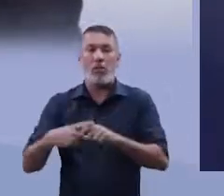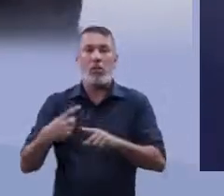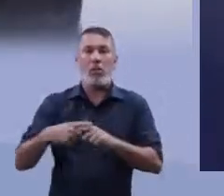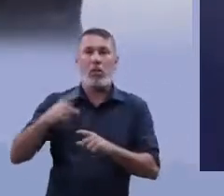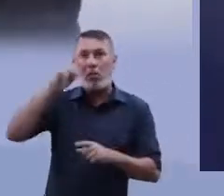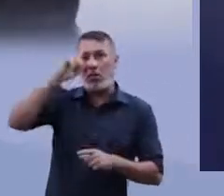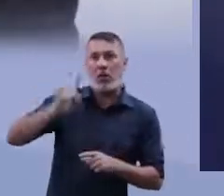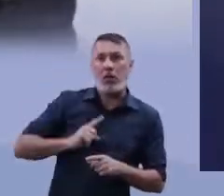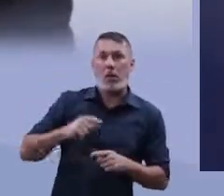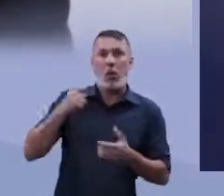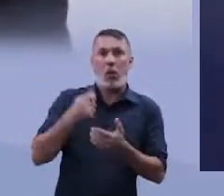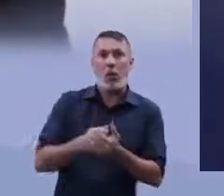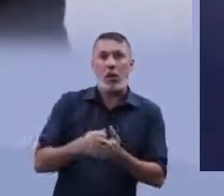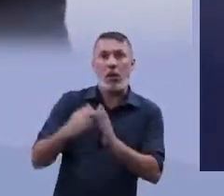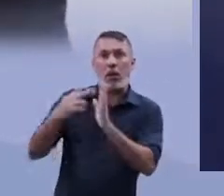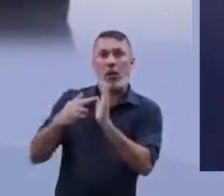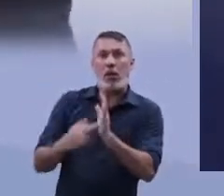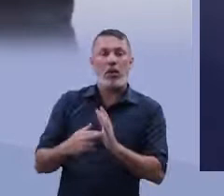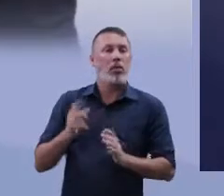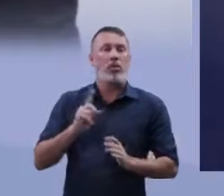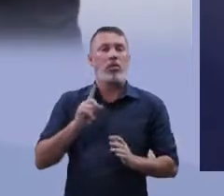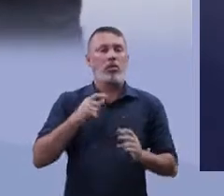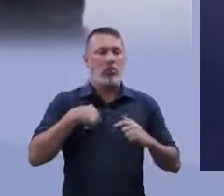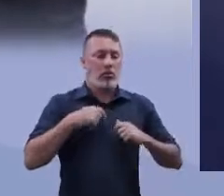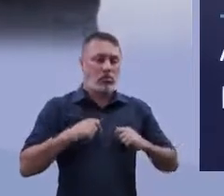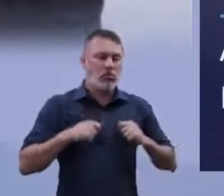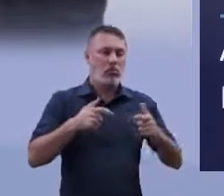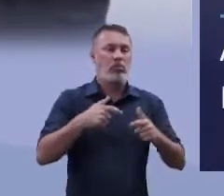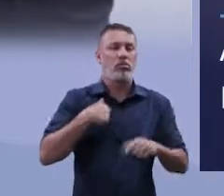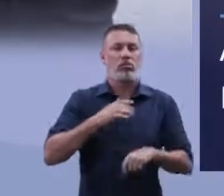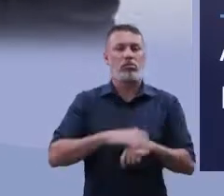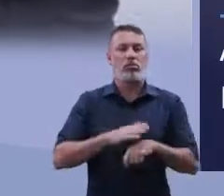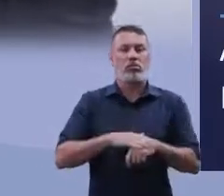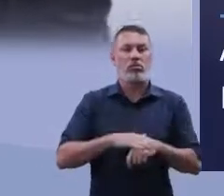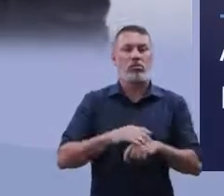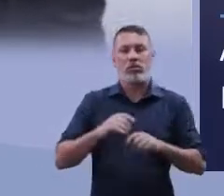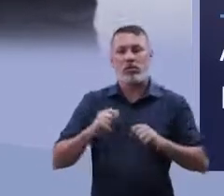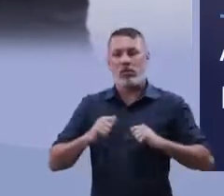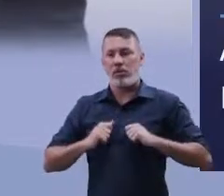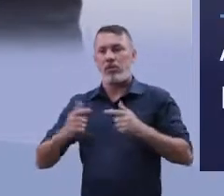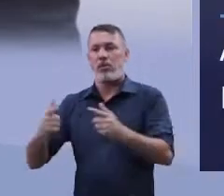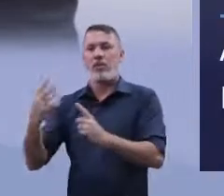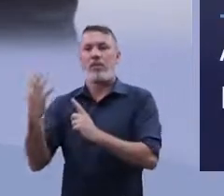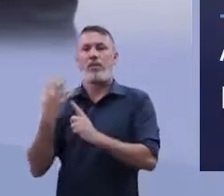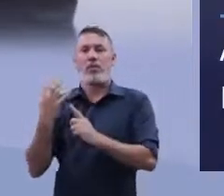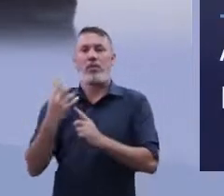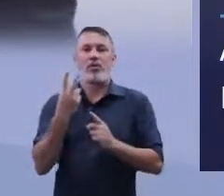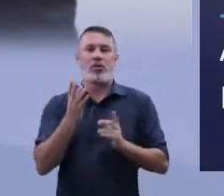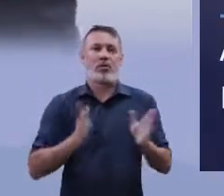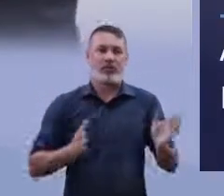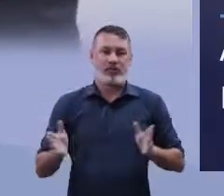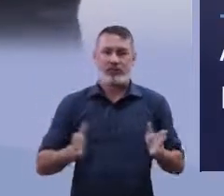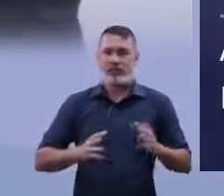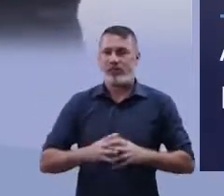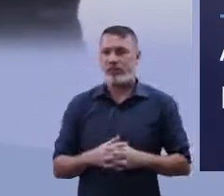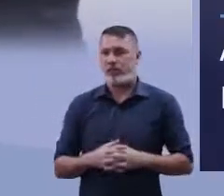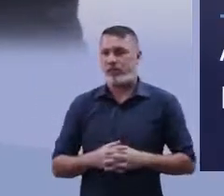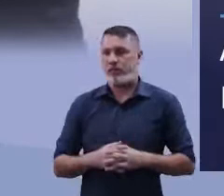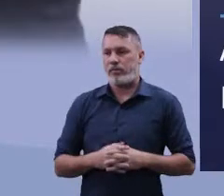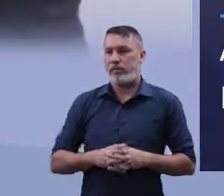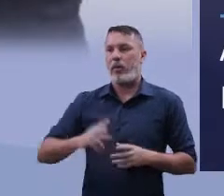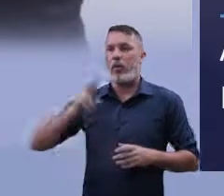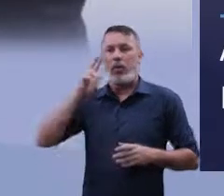àquela ação. Esse seria o comportamento moral, segundo Kant. Olha aí, a gente tem alguns tipos de ação lá. Por